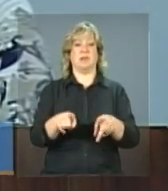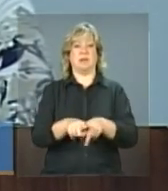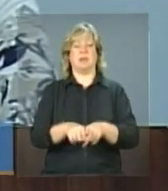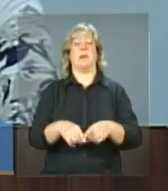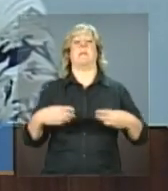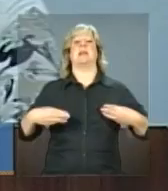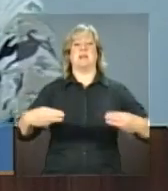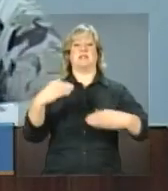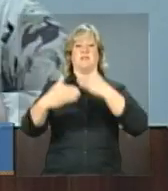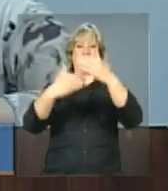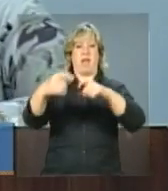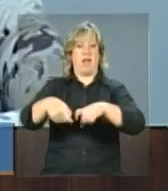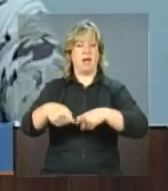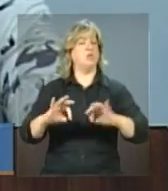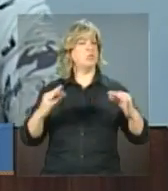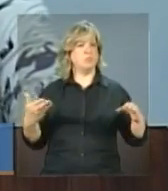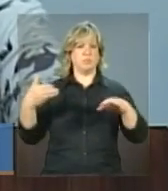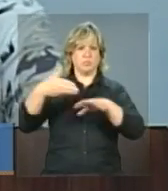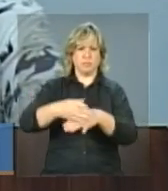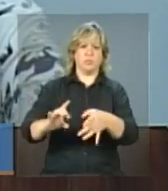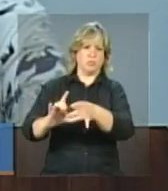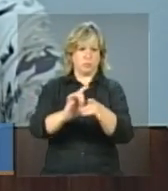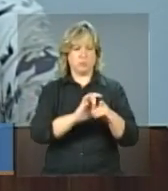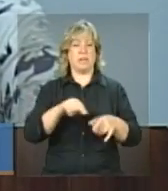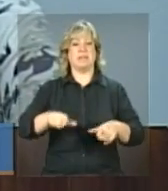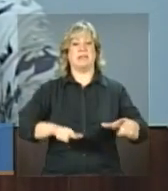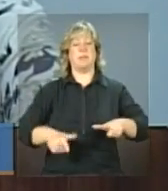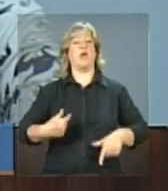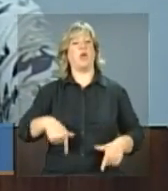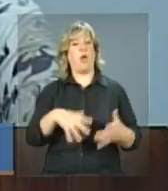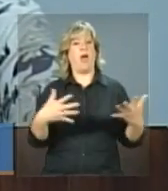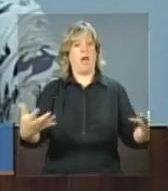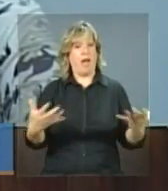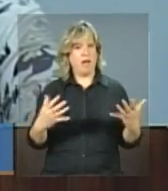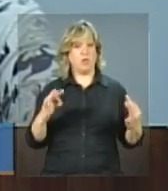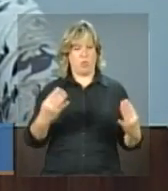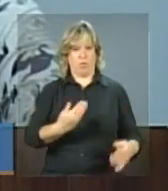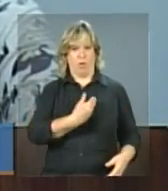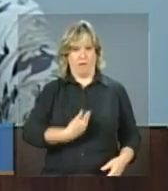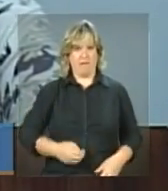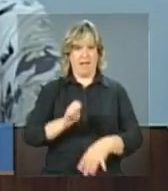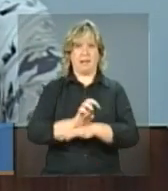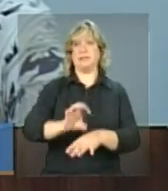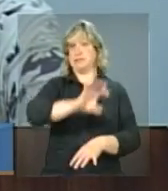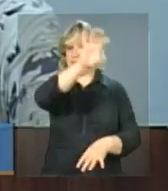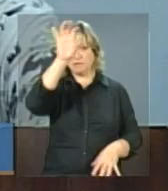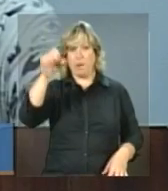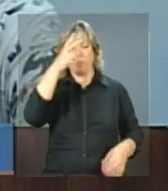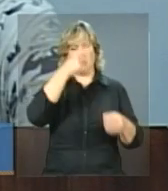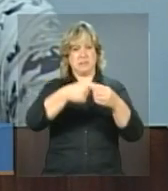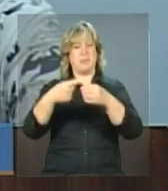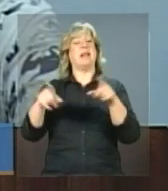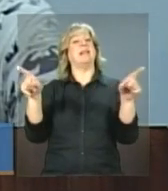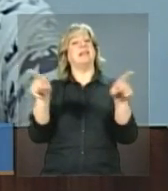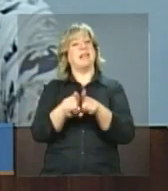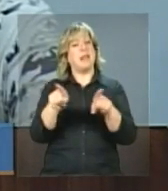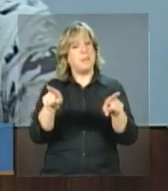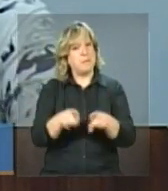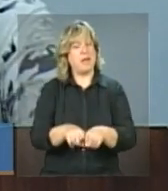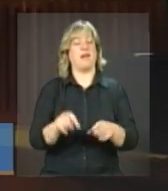Agrário, participando desse nosso trabalho. E nós queremos que nos governos estaduais e municipais também se